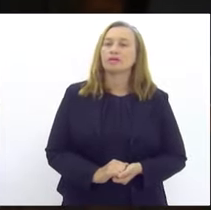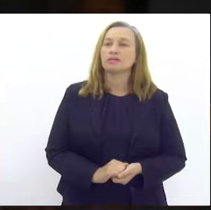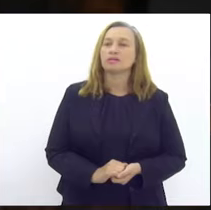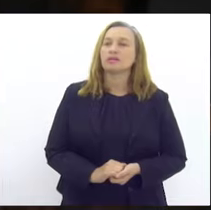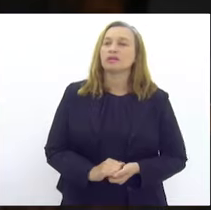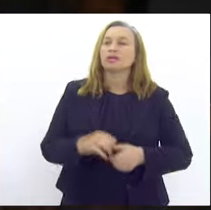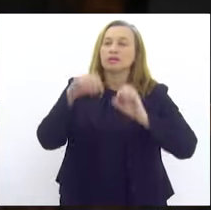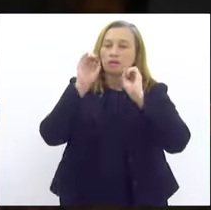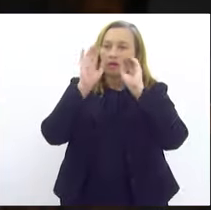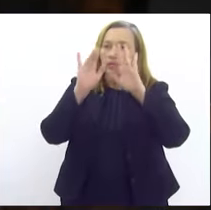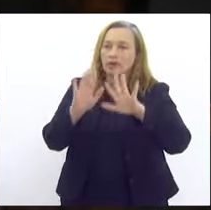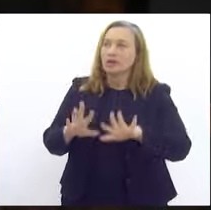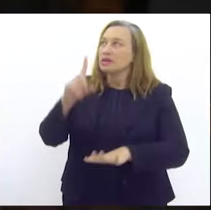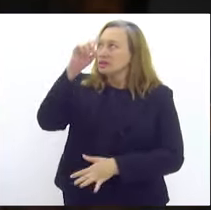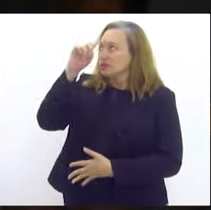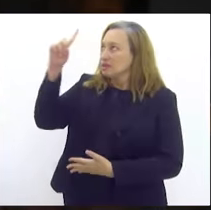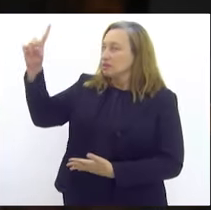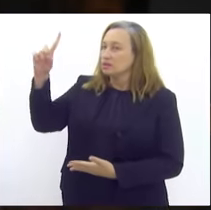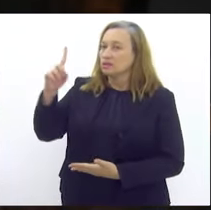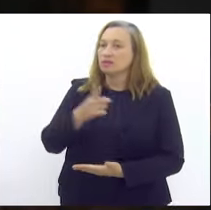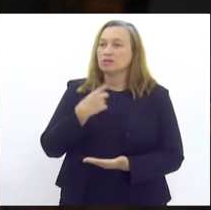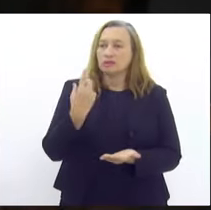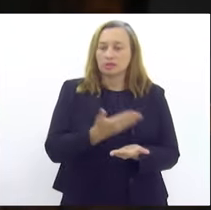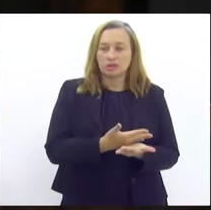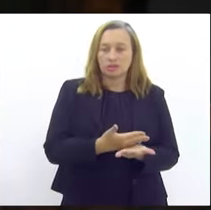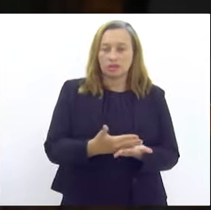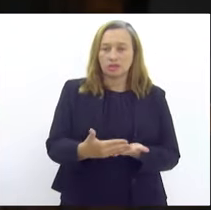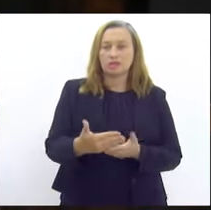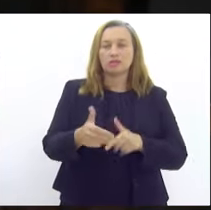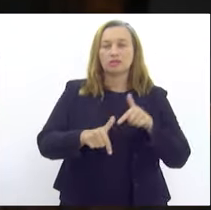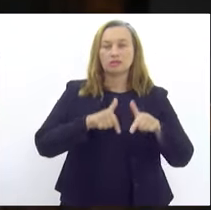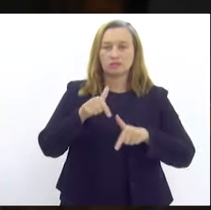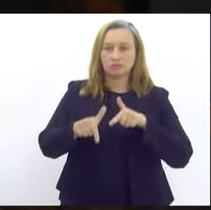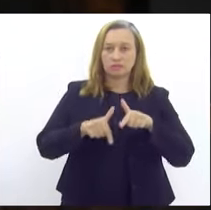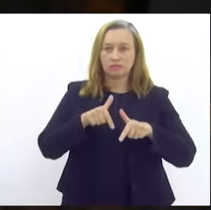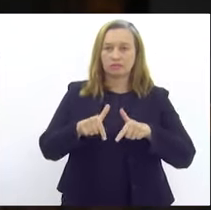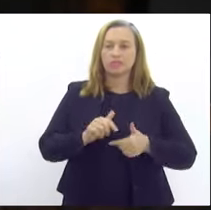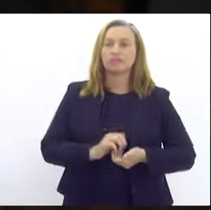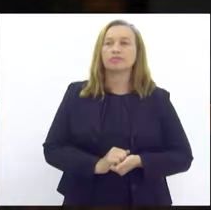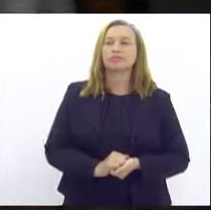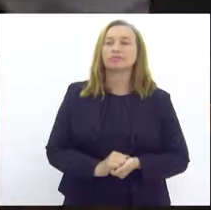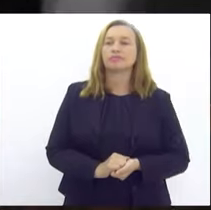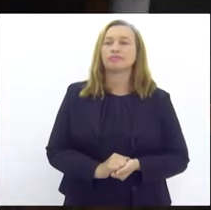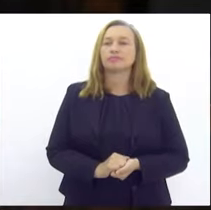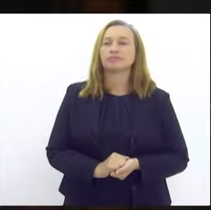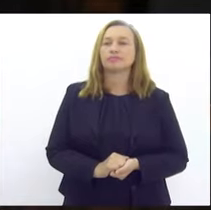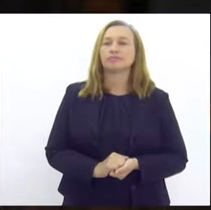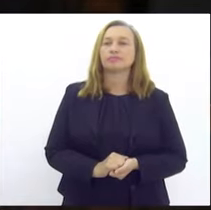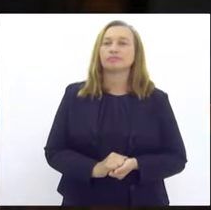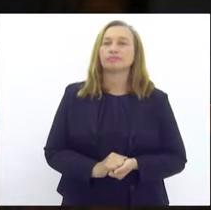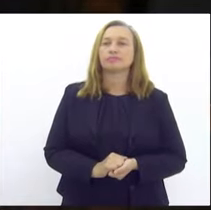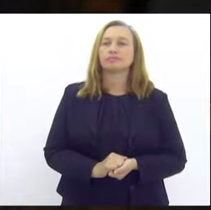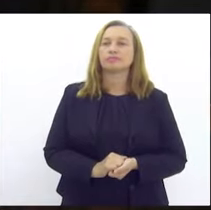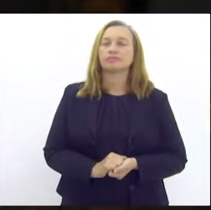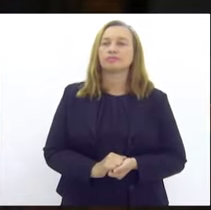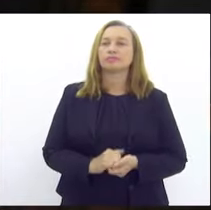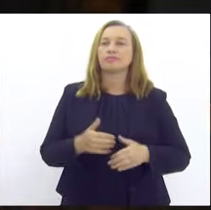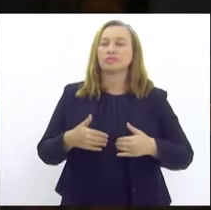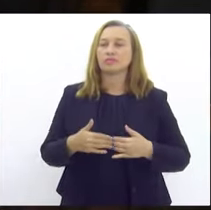Havendo número legal e sobre a proteção de Deus, iniciamos o nosso trabalho. Está aberta a